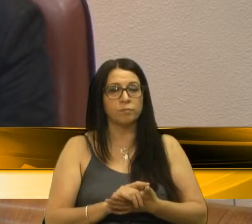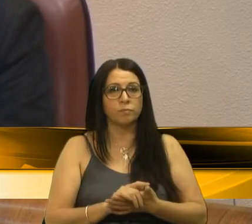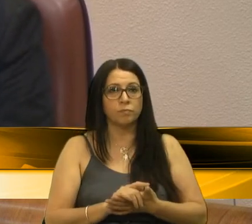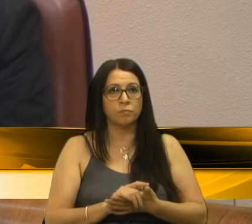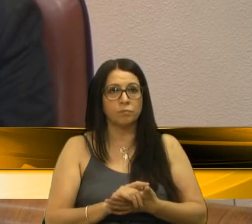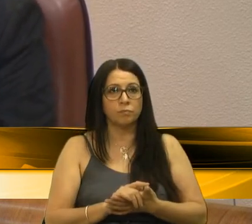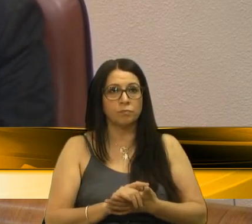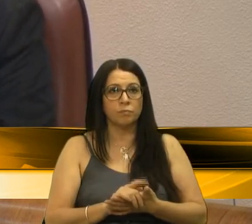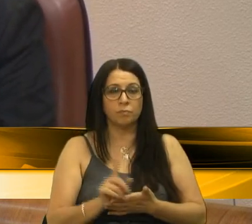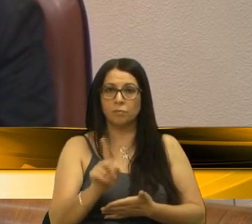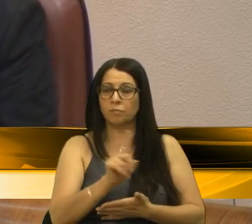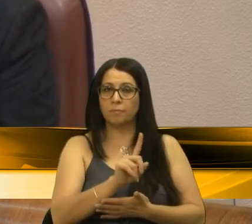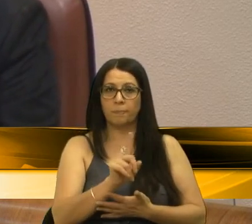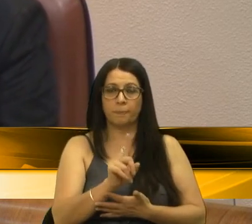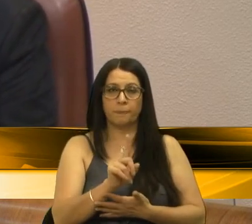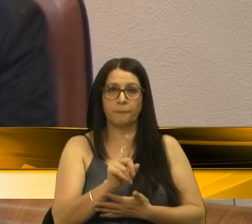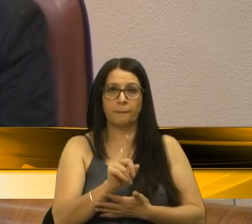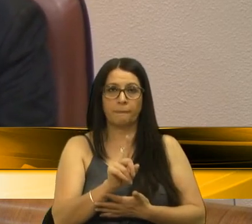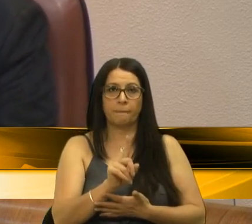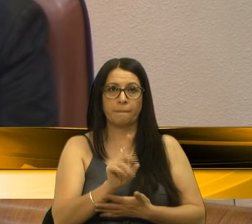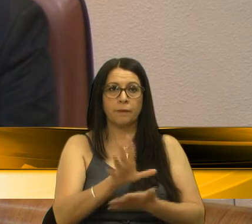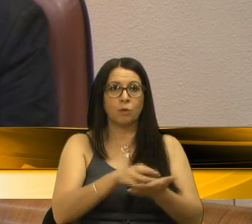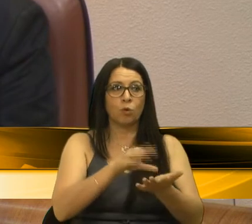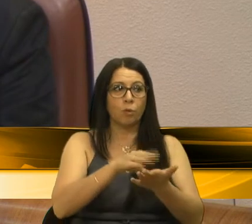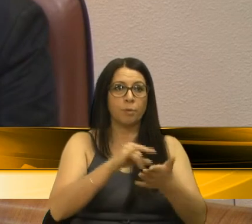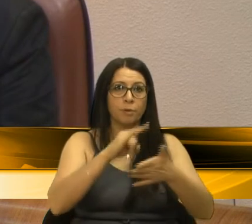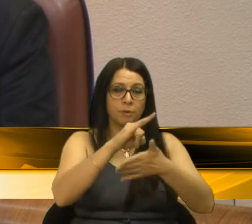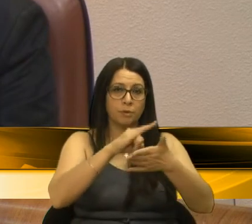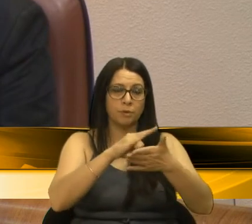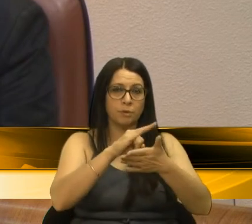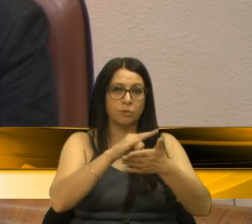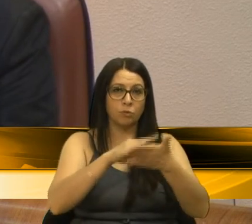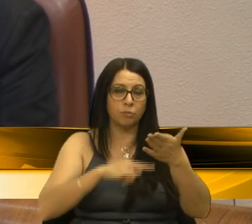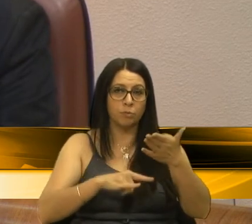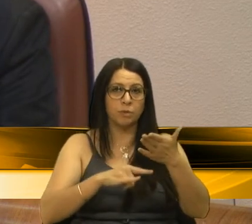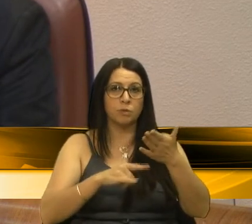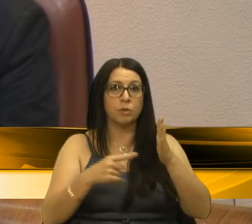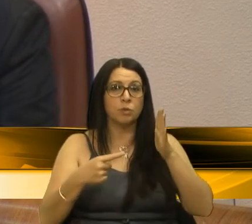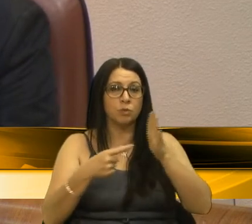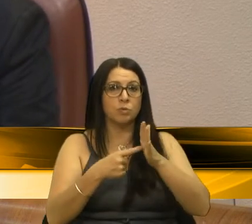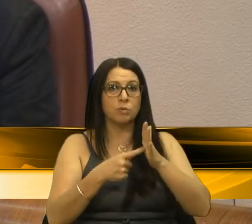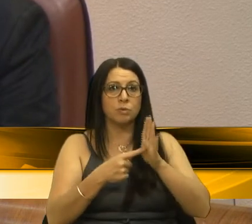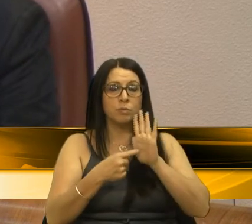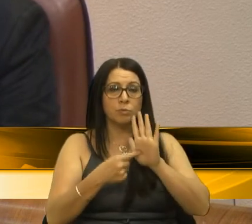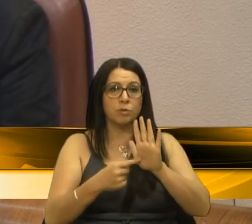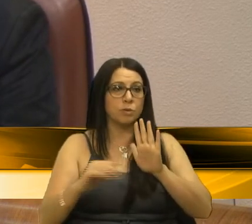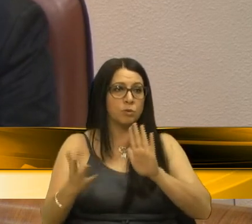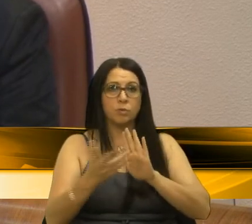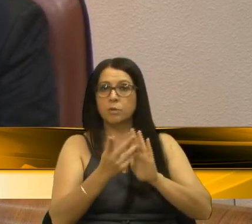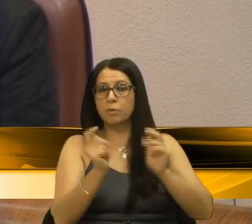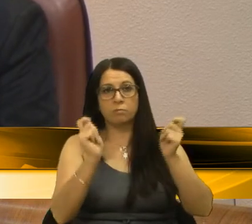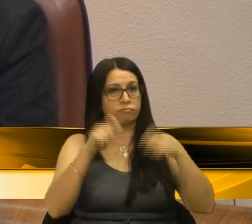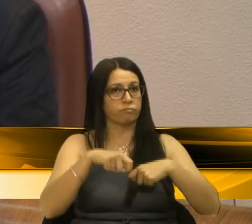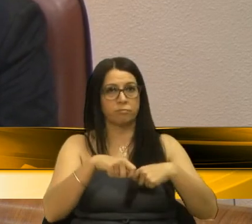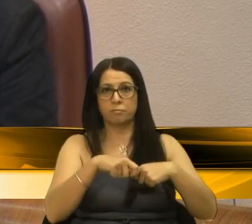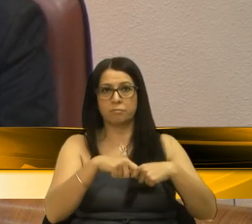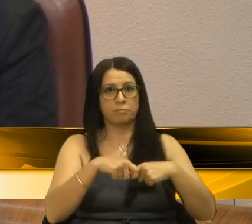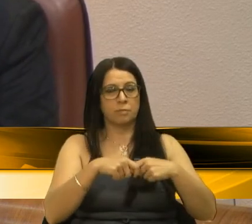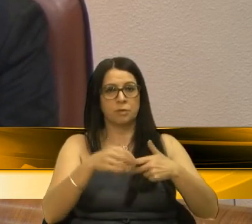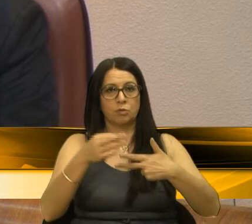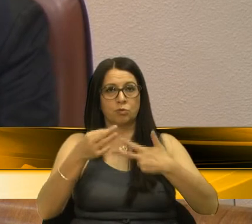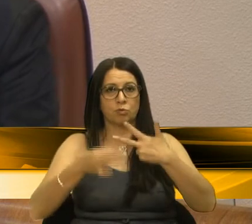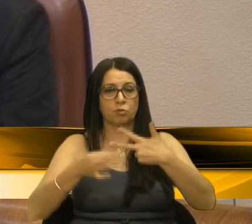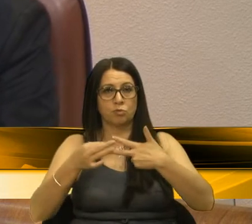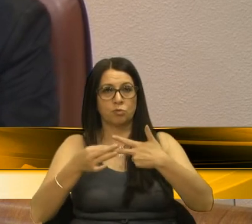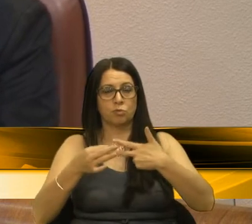que não a cópia da denúncia e dos documentos que instruíram, não compete ao Poder Judiciário,